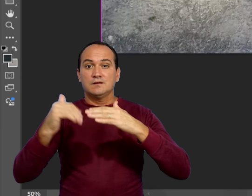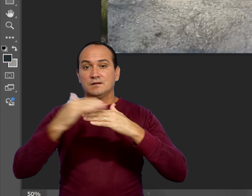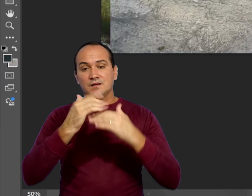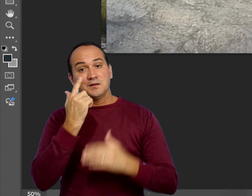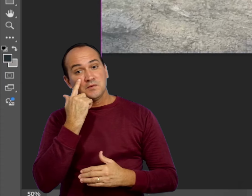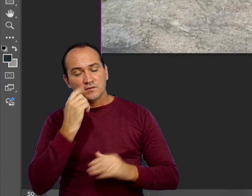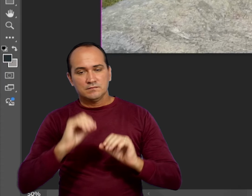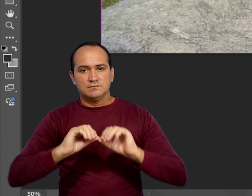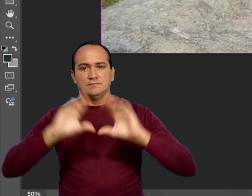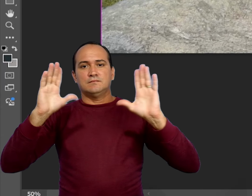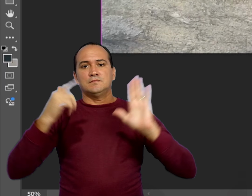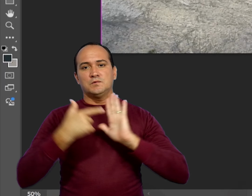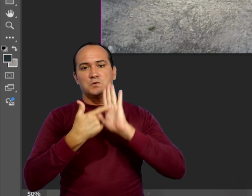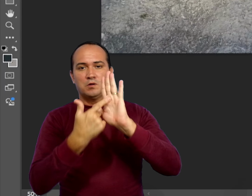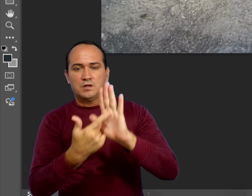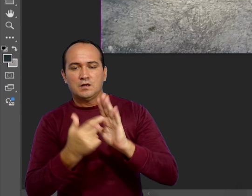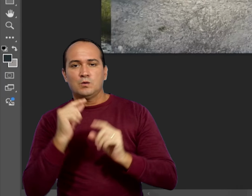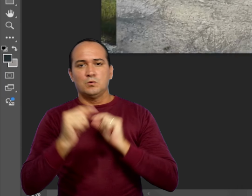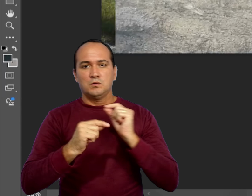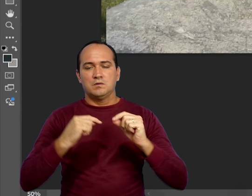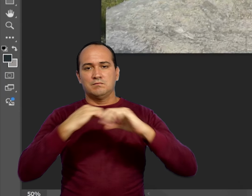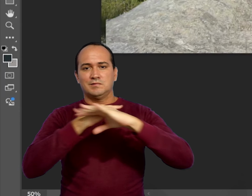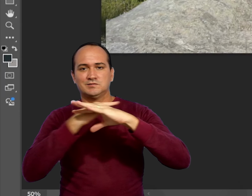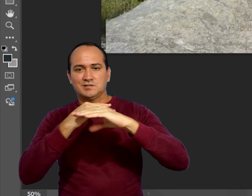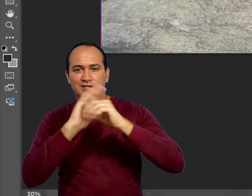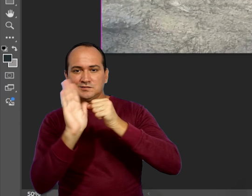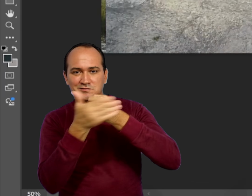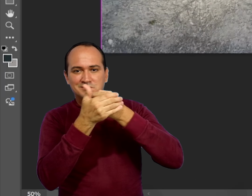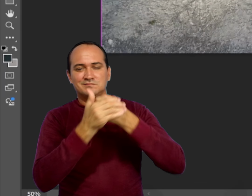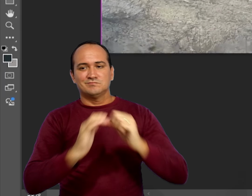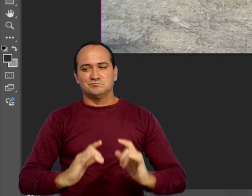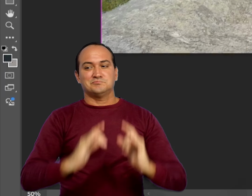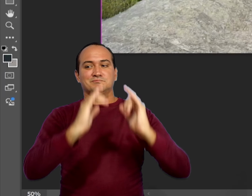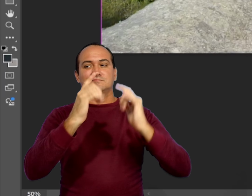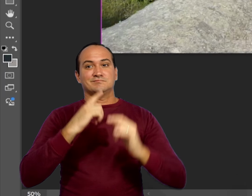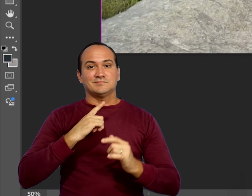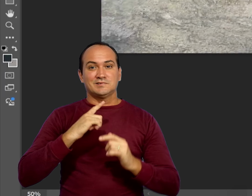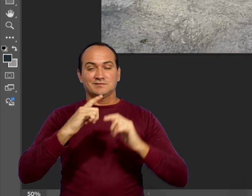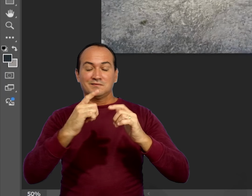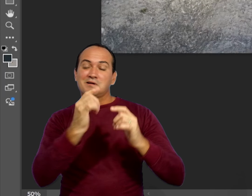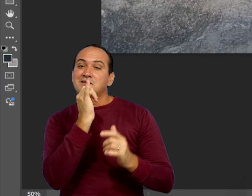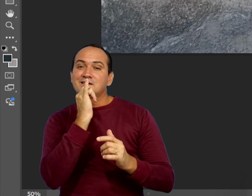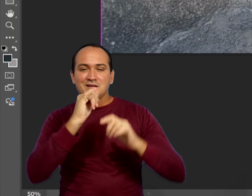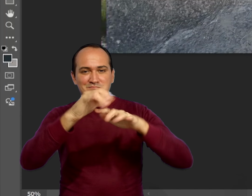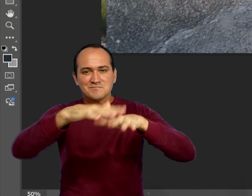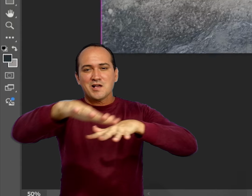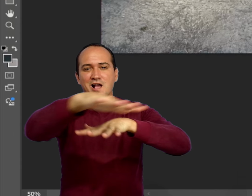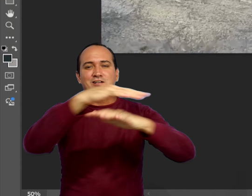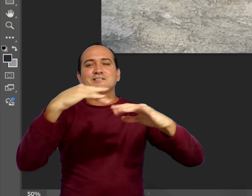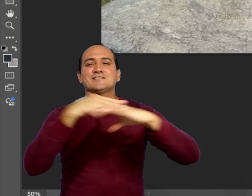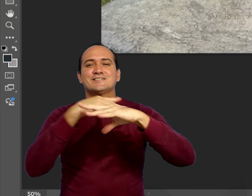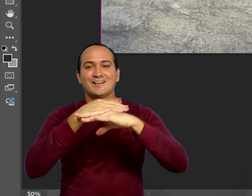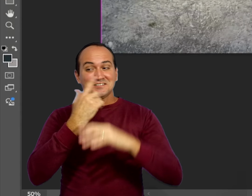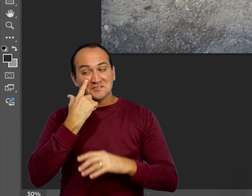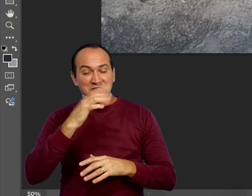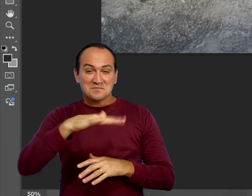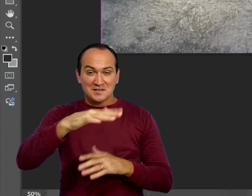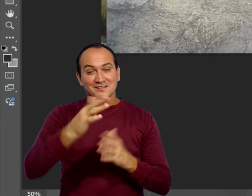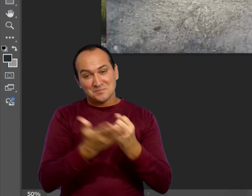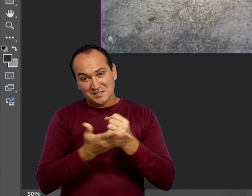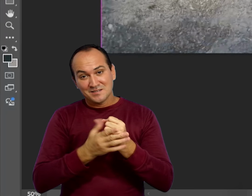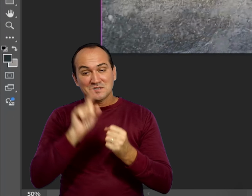pedra aqui, ó, para meio que revelar essa cidade escondida, né, esse templo escondido aqui no meio dessa paisagem. Então é basicamente